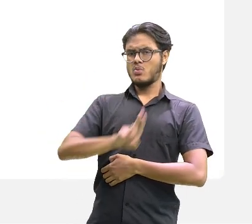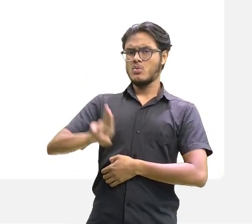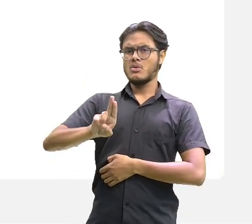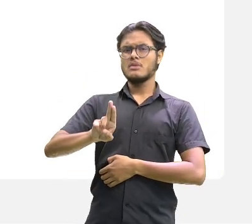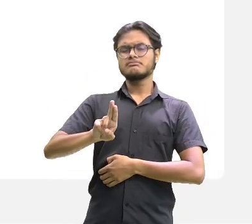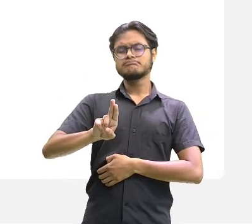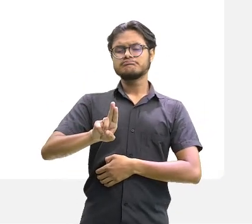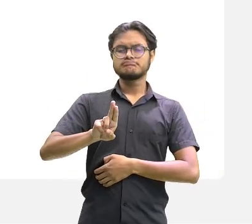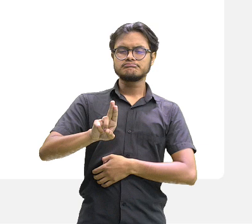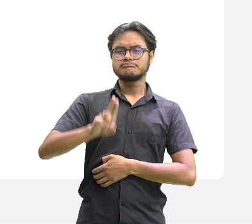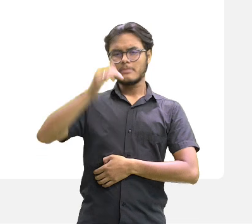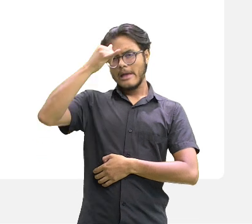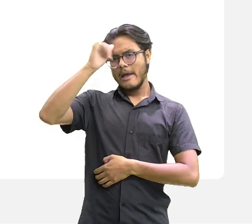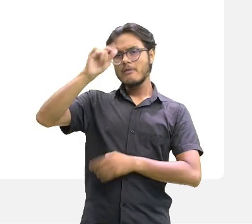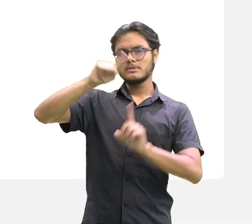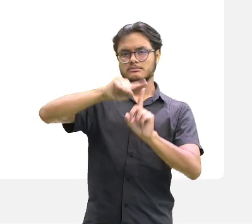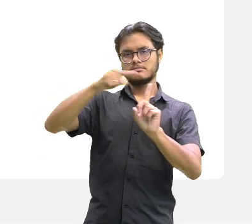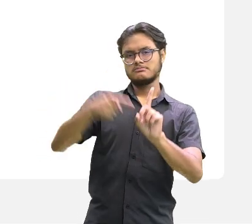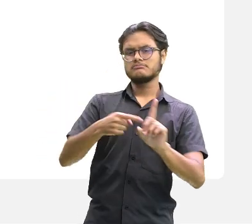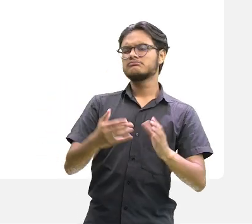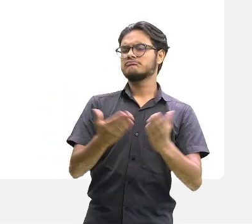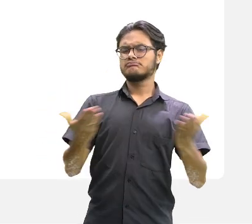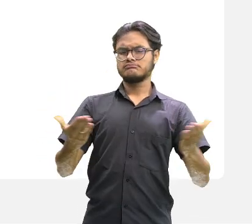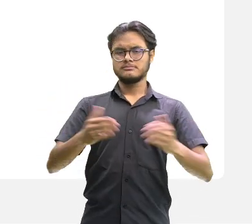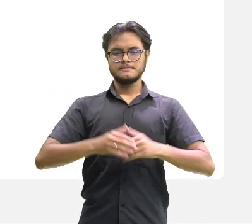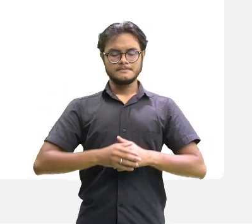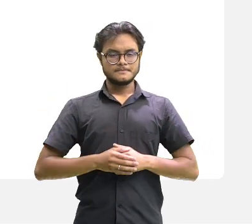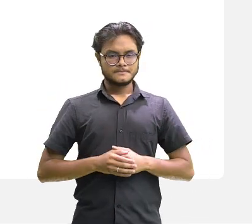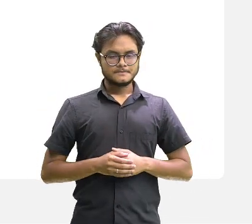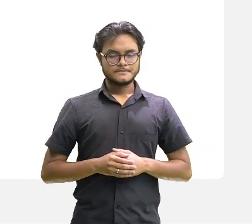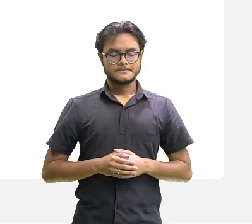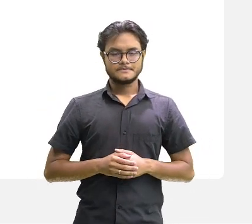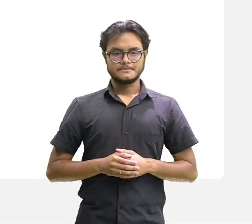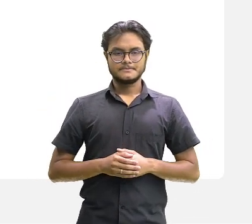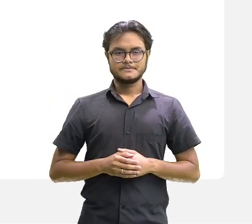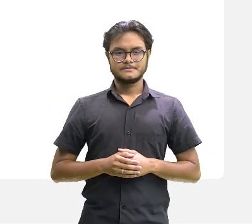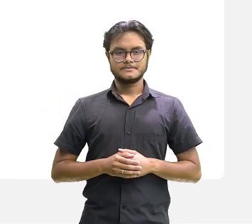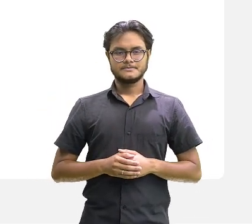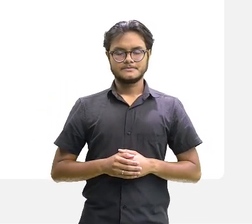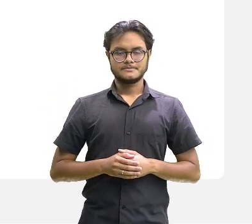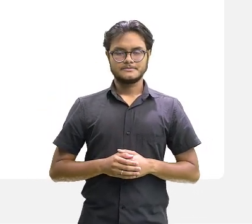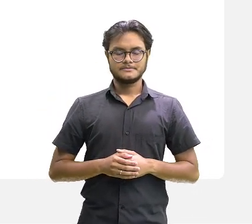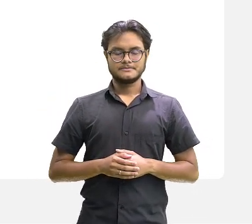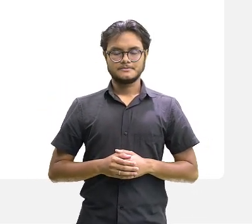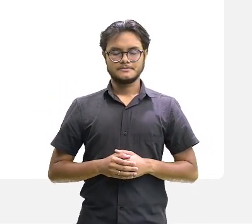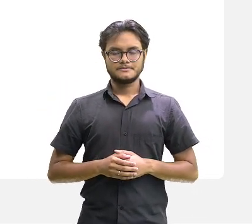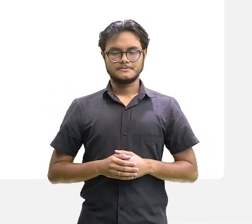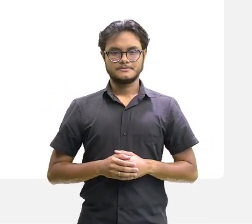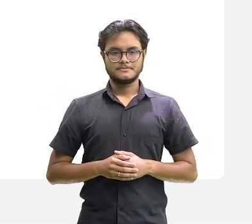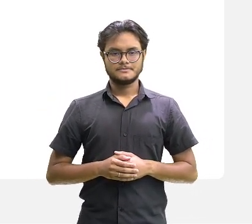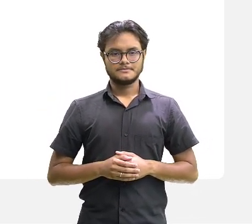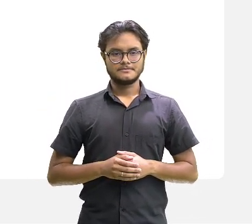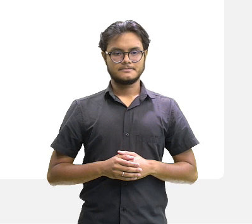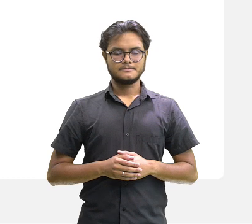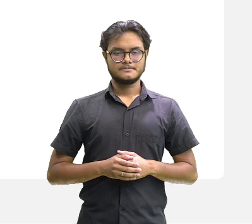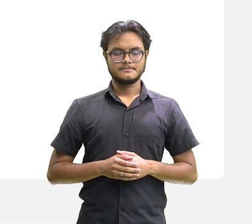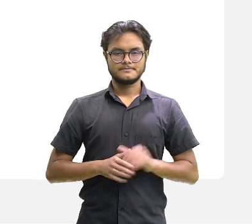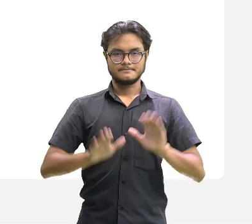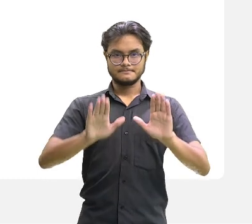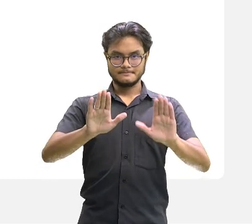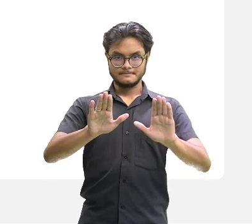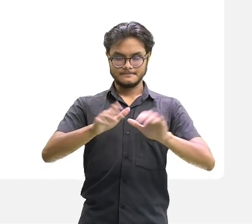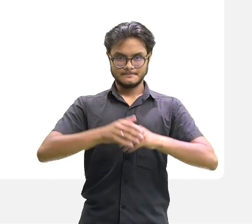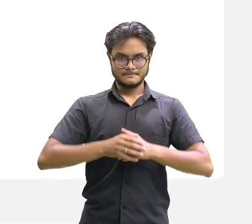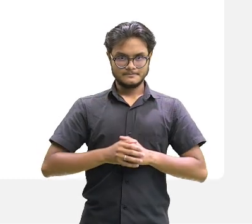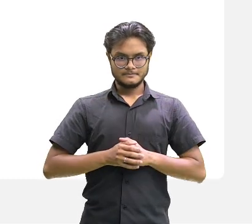a ovulação, né? Pode reduzir a ovulação, Jonais. Não esquece que